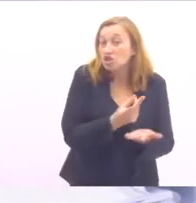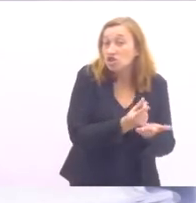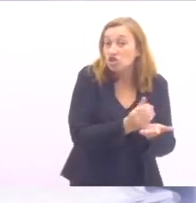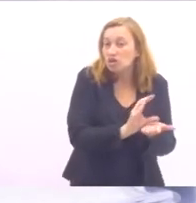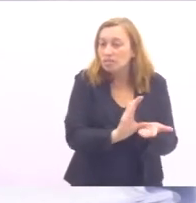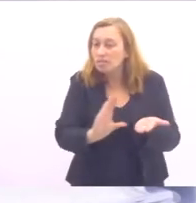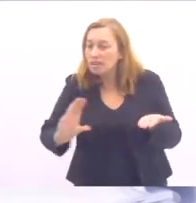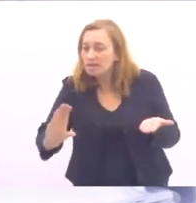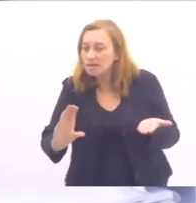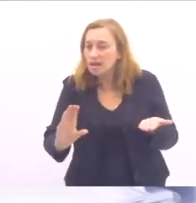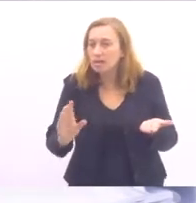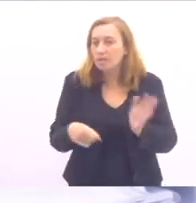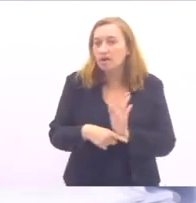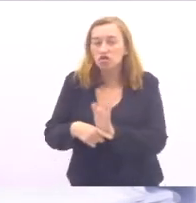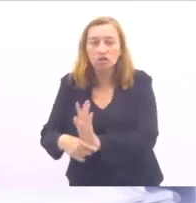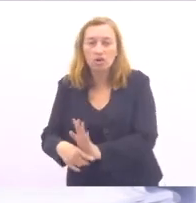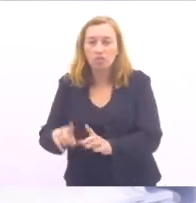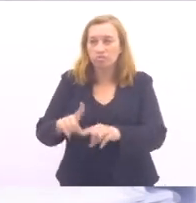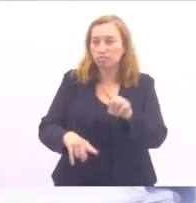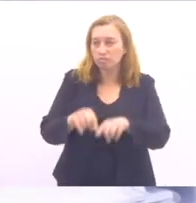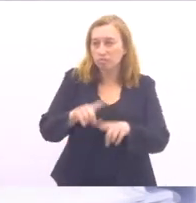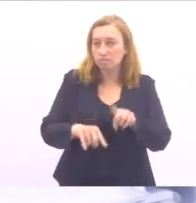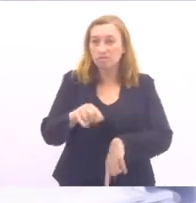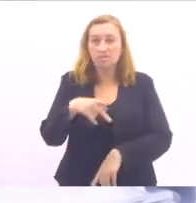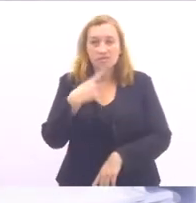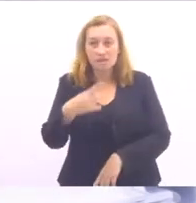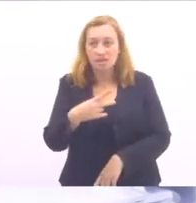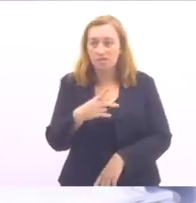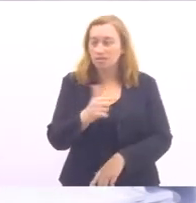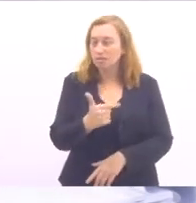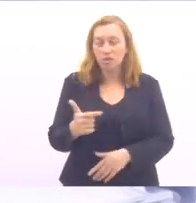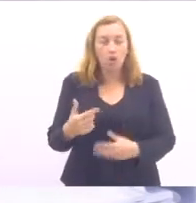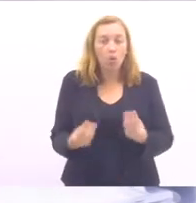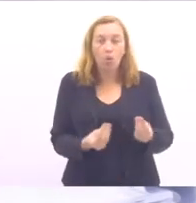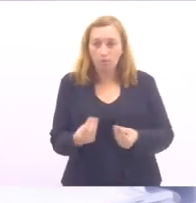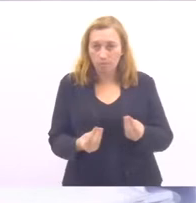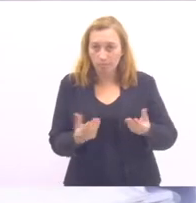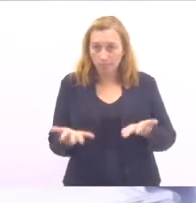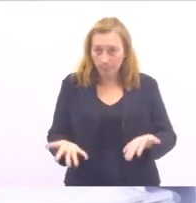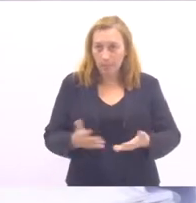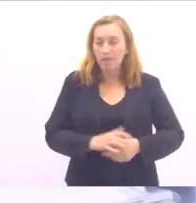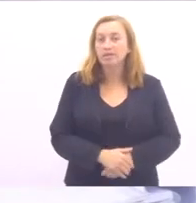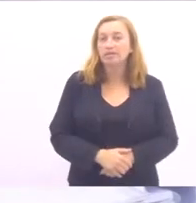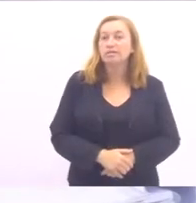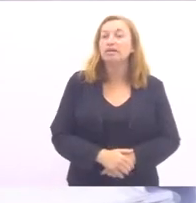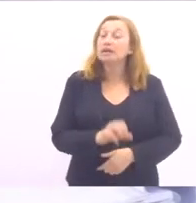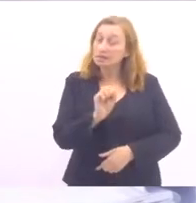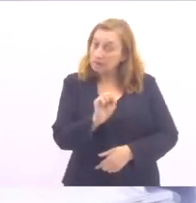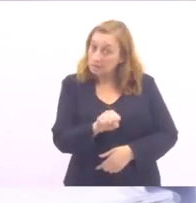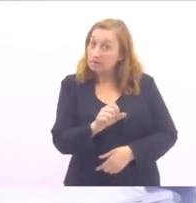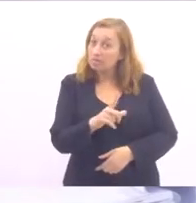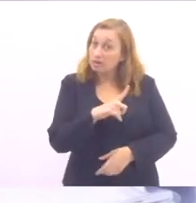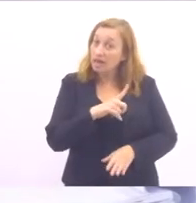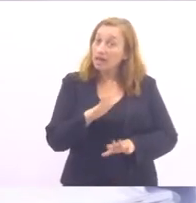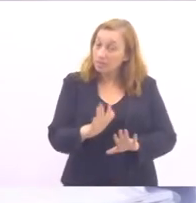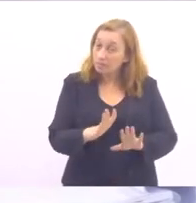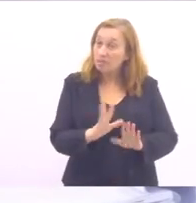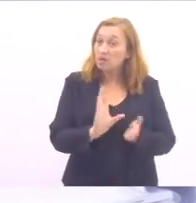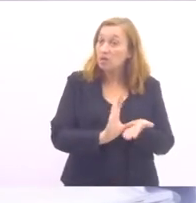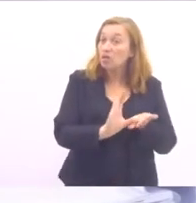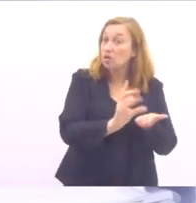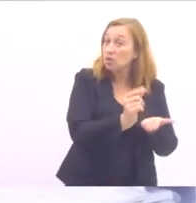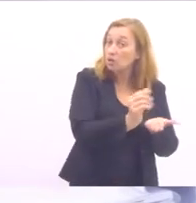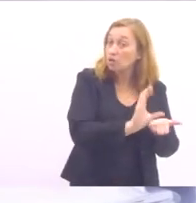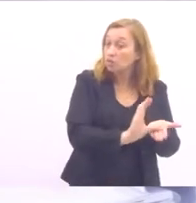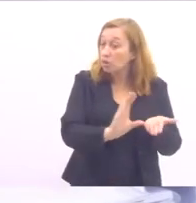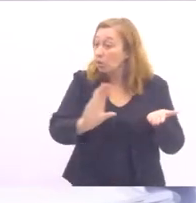para alguém para compensar o material. Falando, não há a menor possibilidade disso. Há sim possibilidade desse recurso. Ou ir